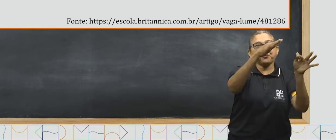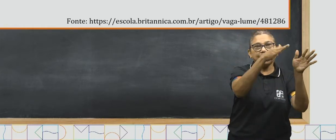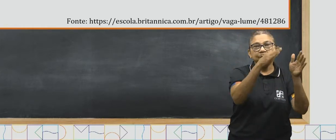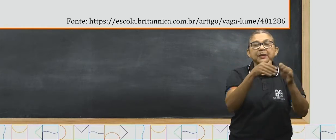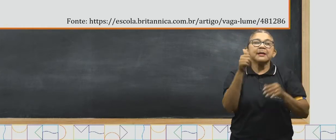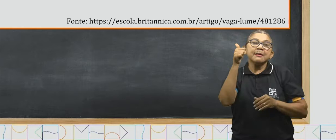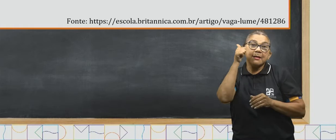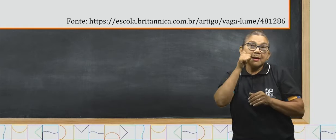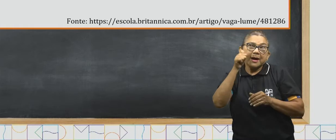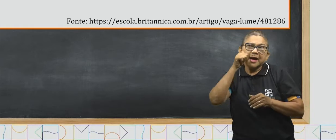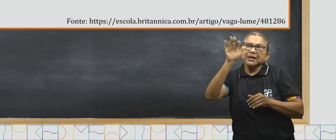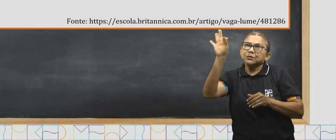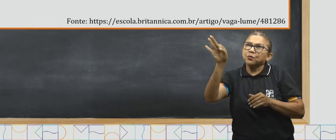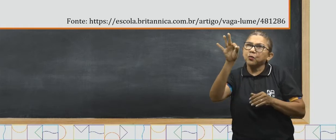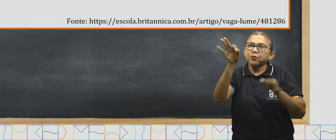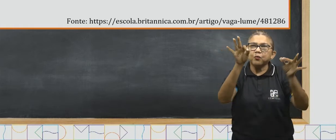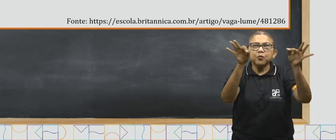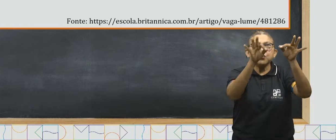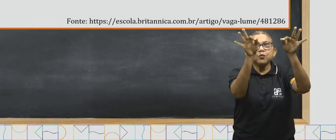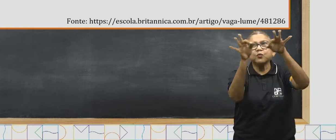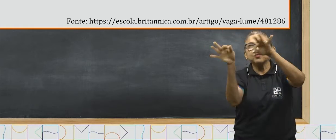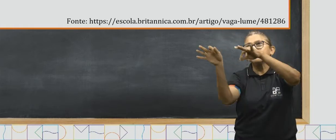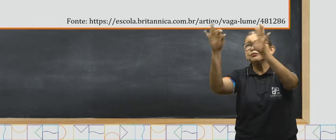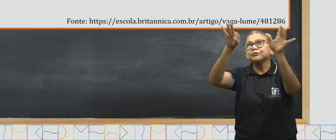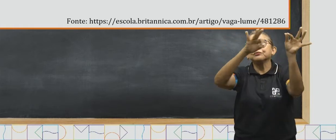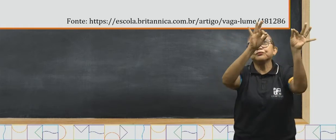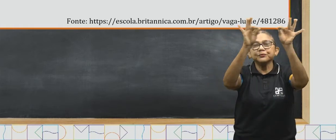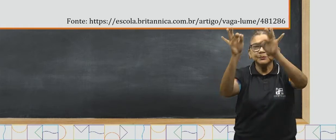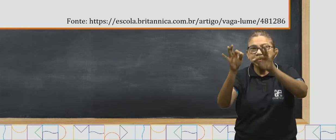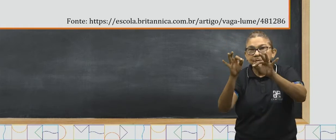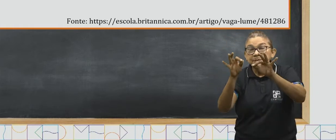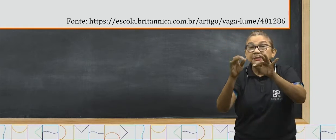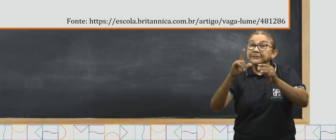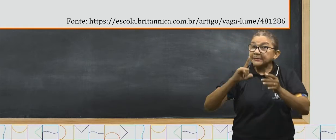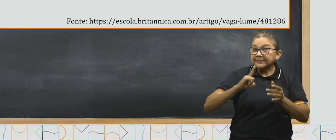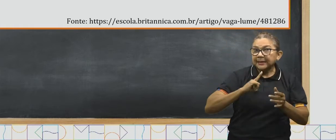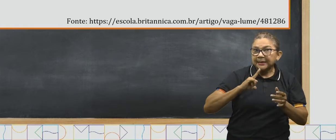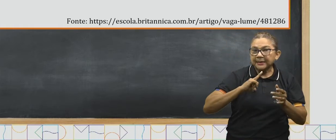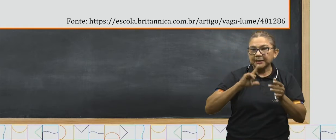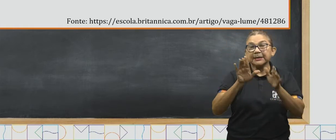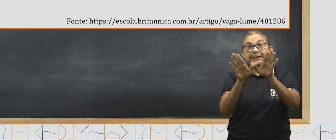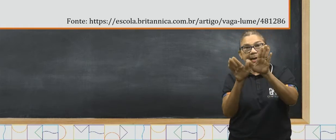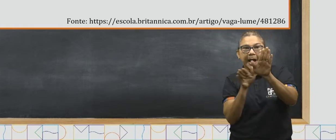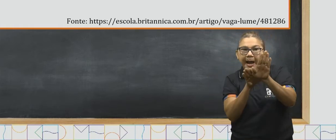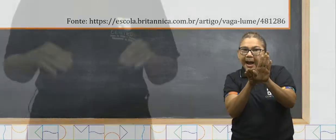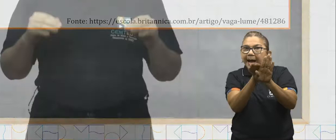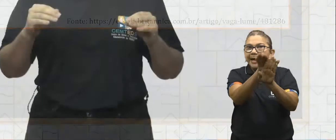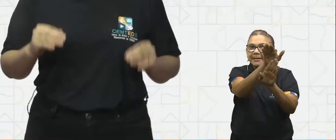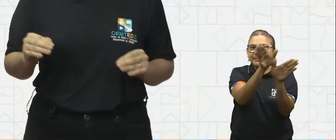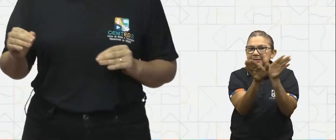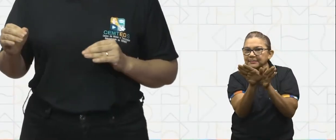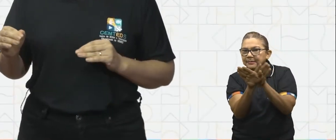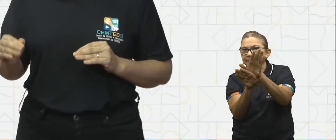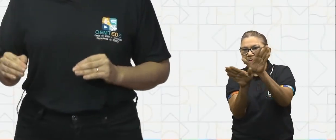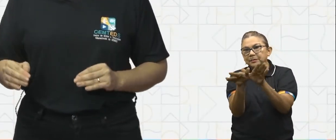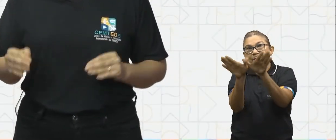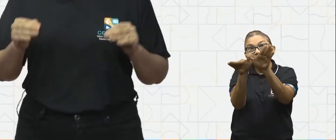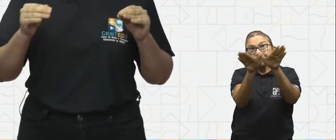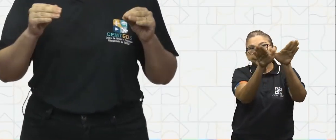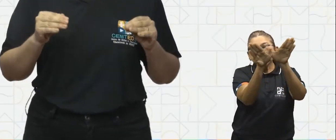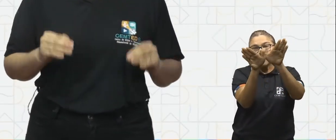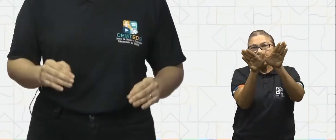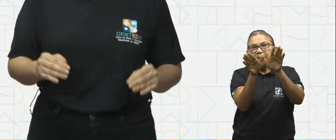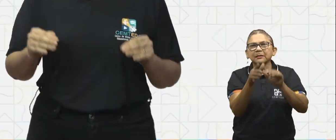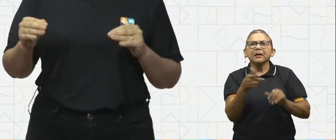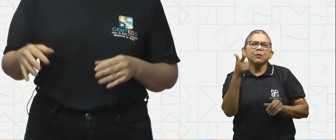asas pequenas ou muitas vezes não possuem ou possuem asas. Para que